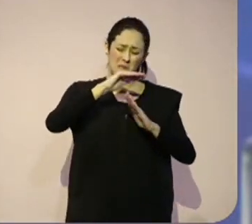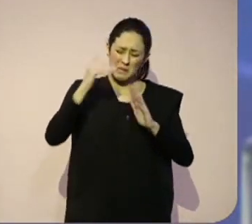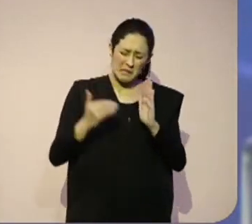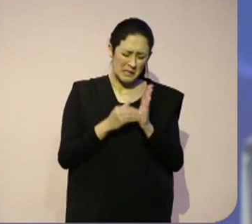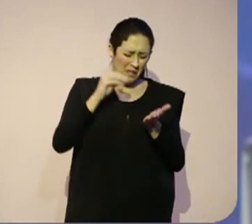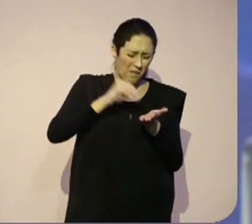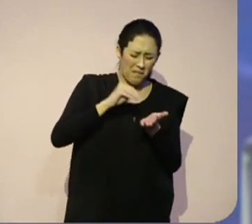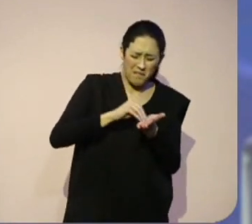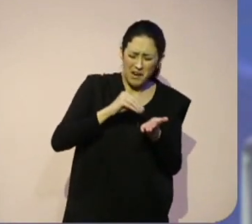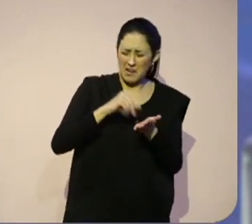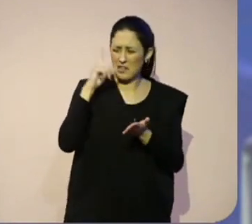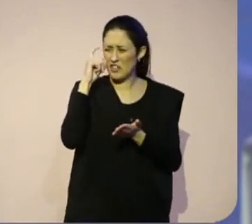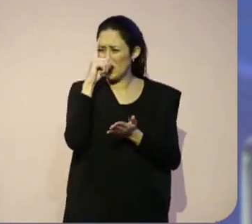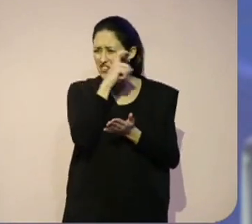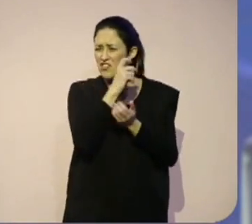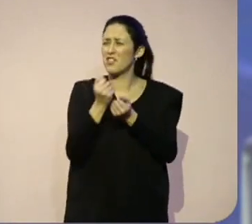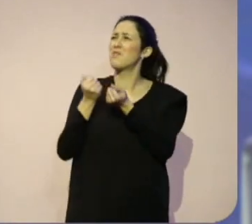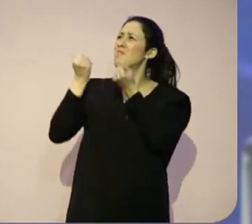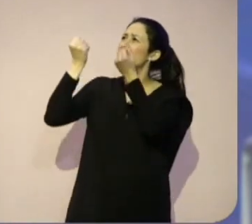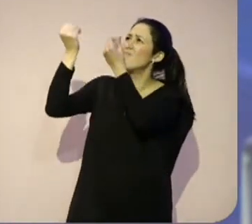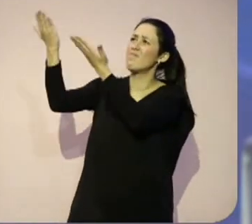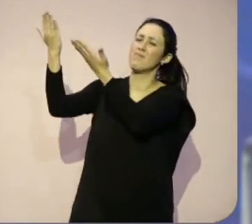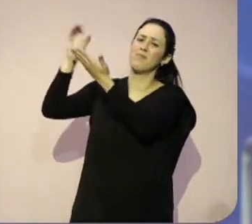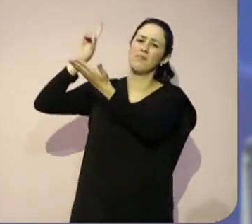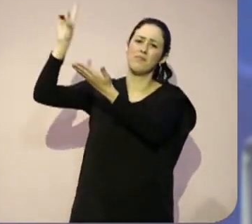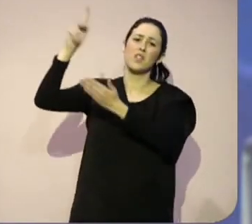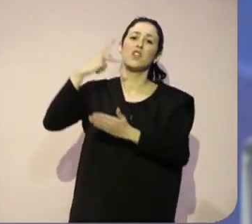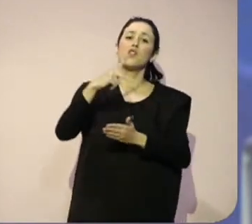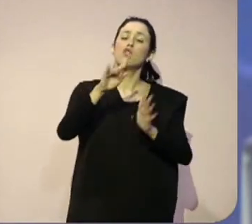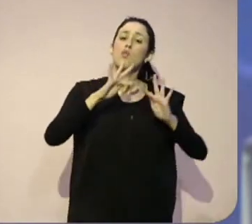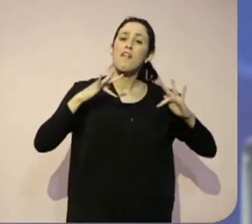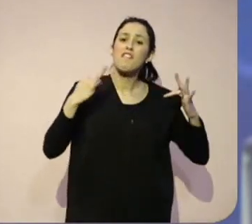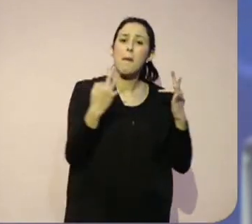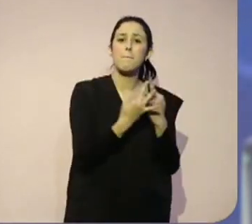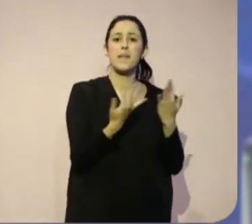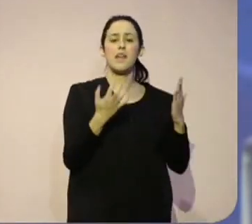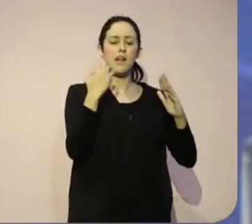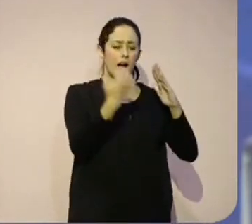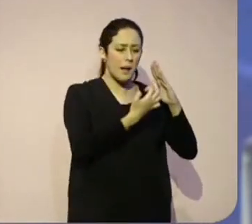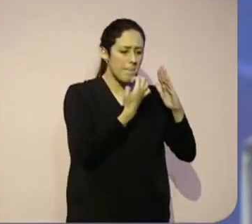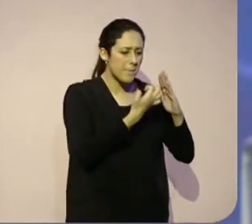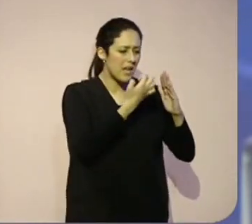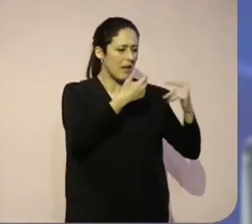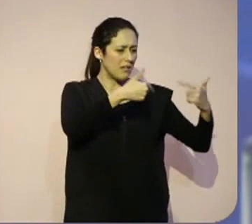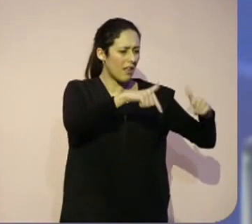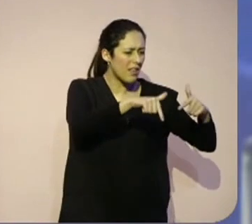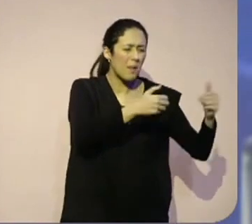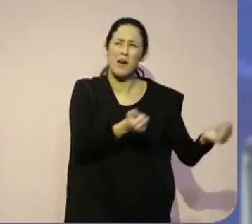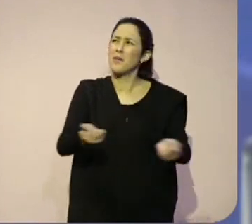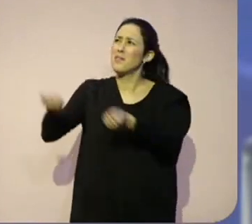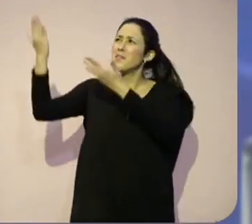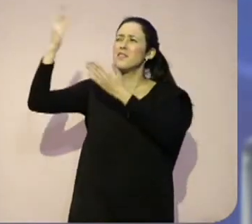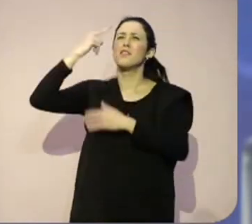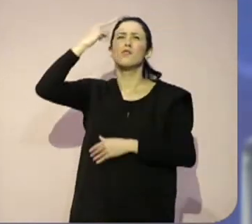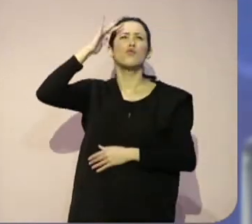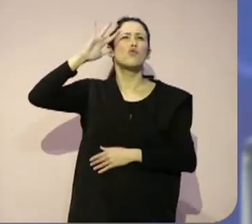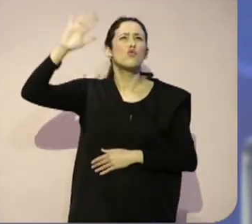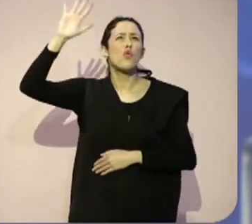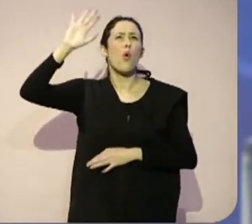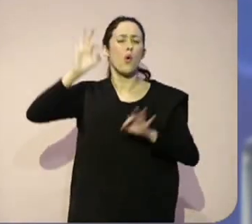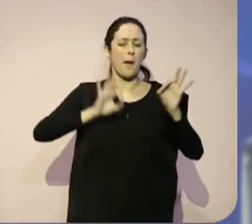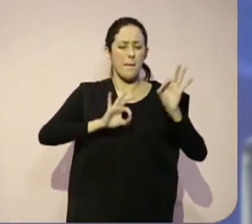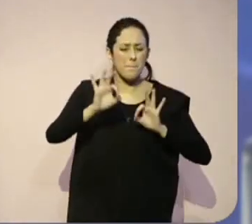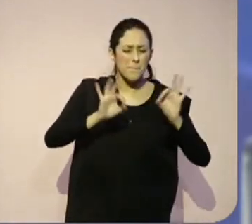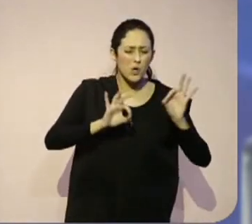dele. Ele quer que hoje você entregue a sua família, os seus negócios, os seus sonhos, os seus projetos, toda